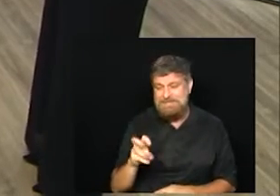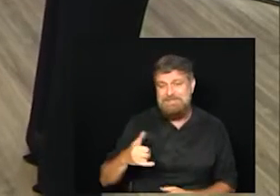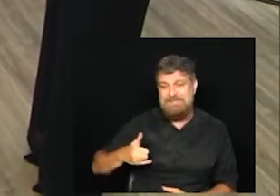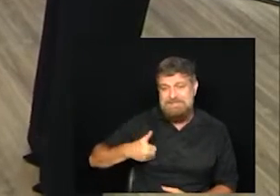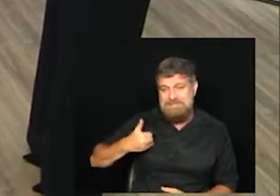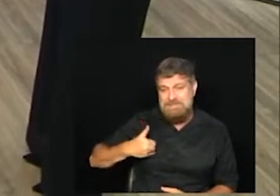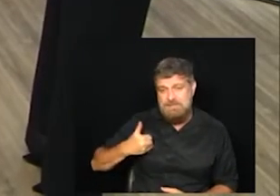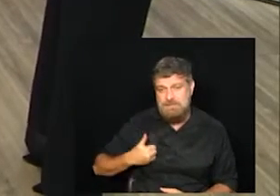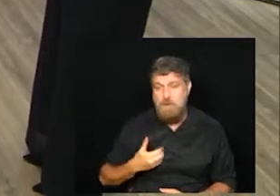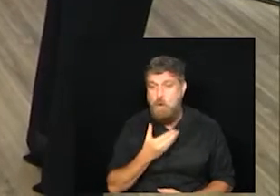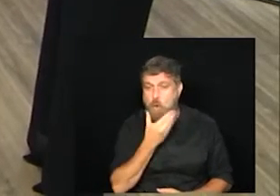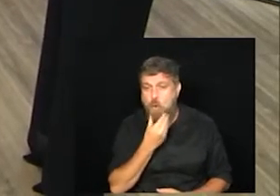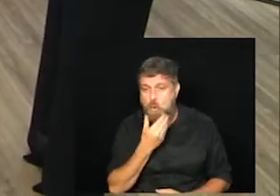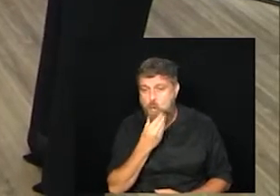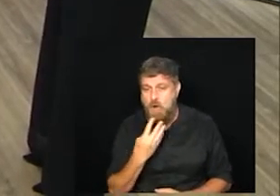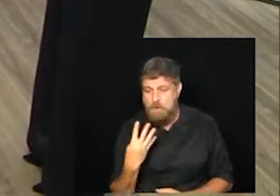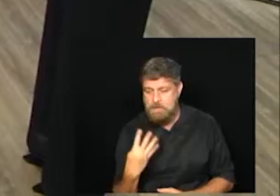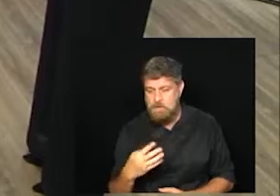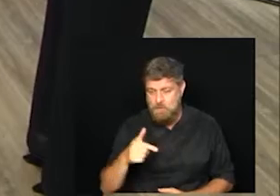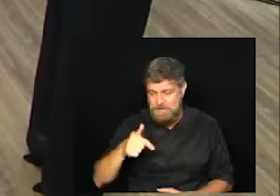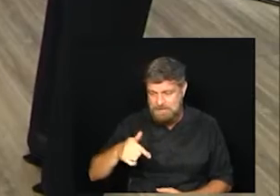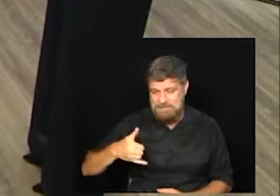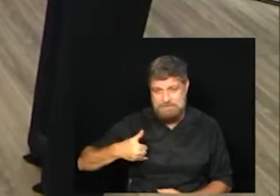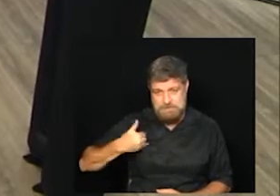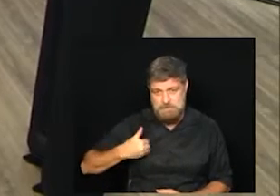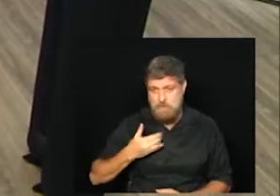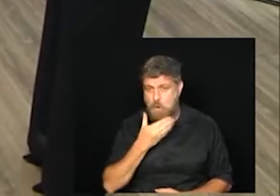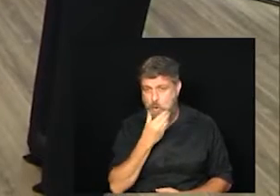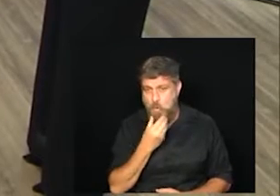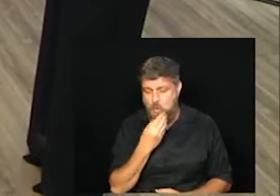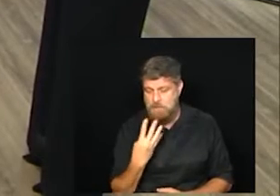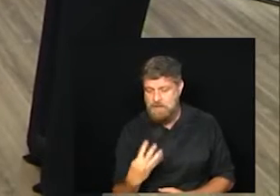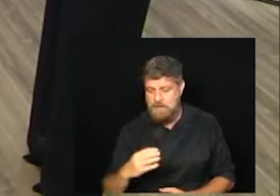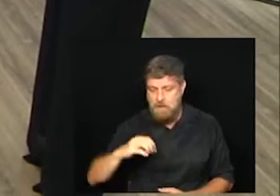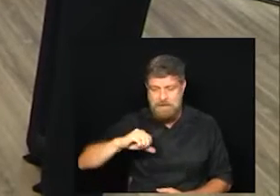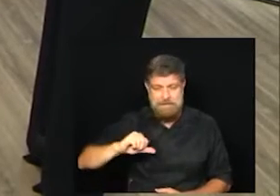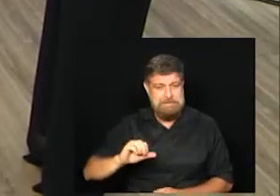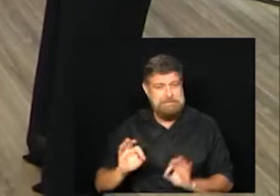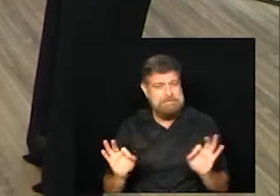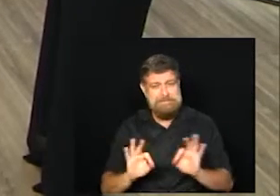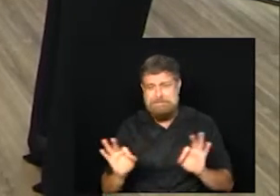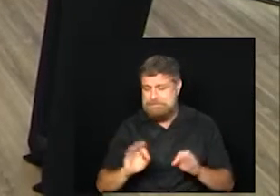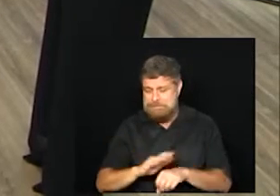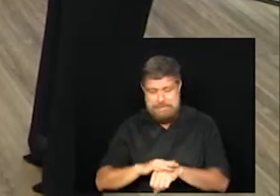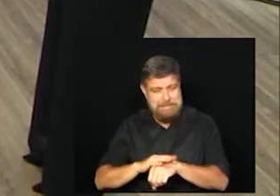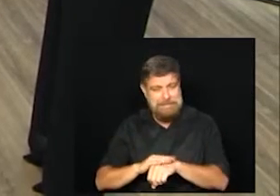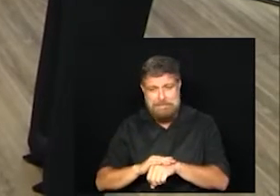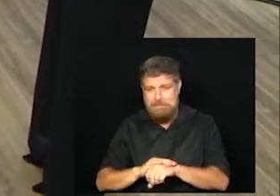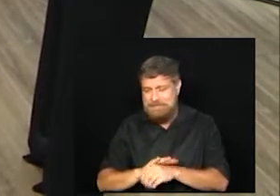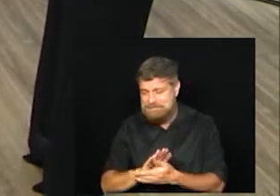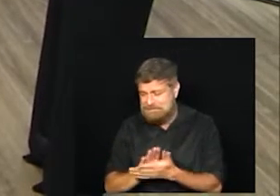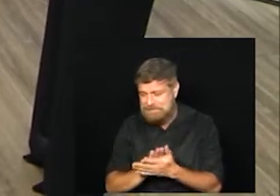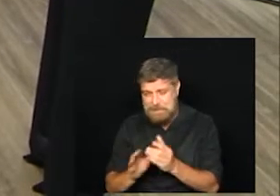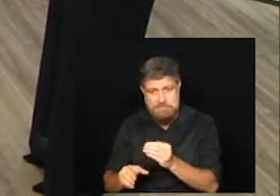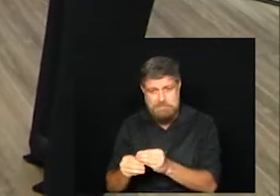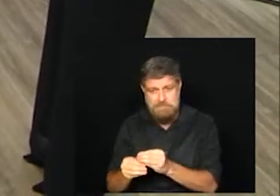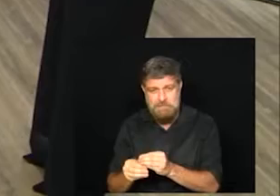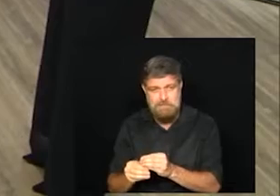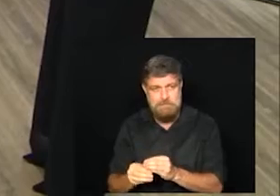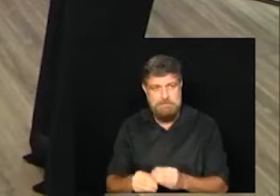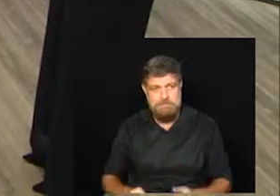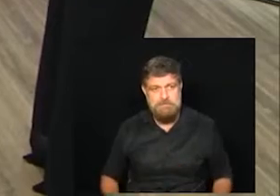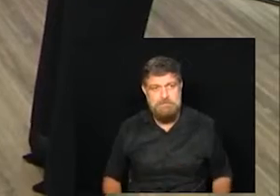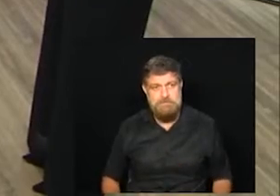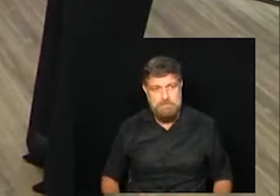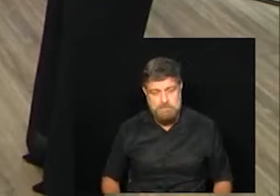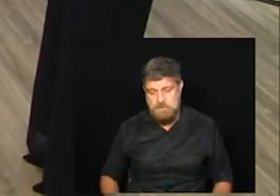anos, um outro homem de 47, homem de 49 que não tinha comorbidades, ou seja,